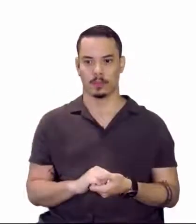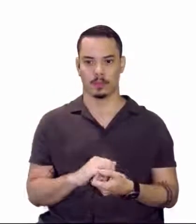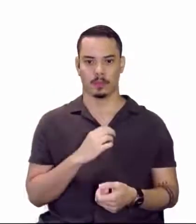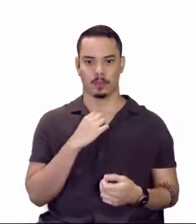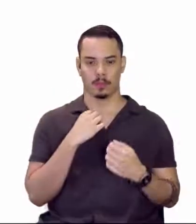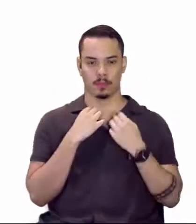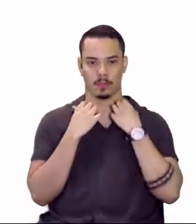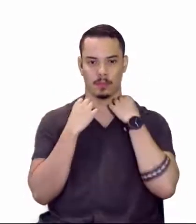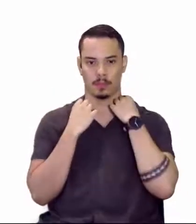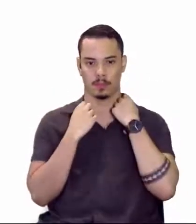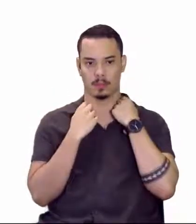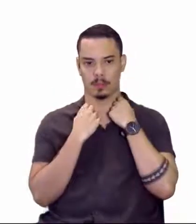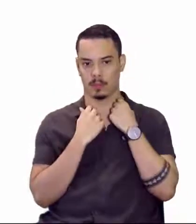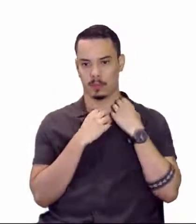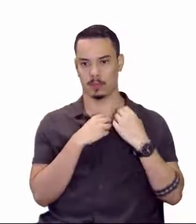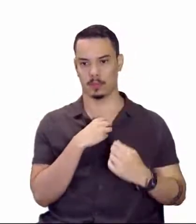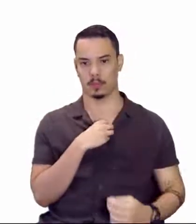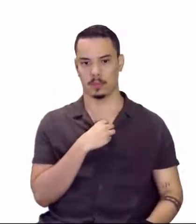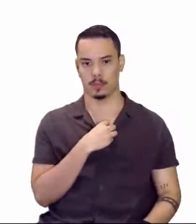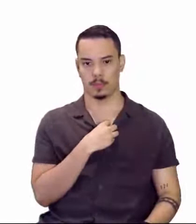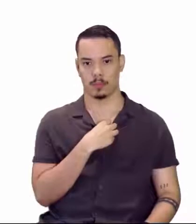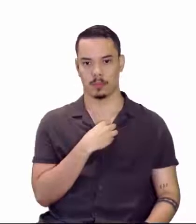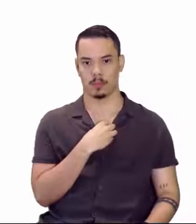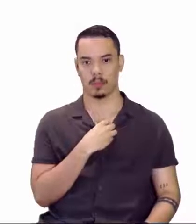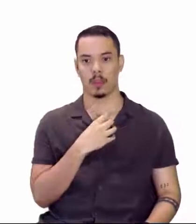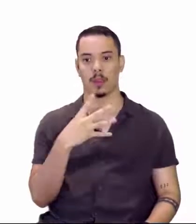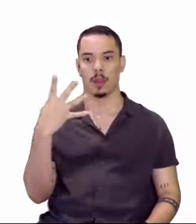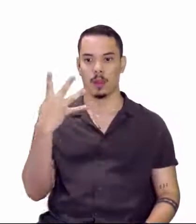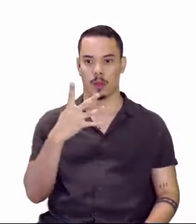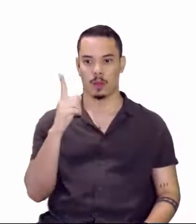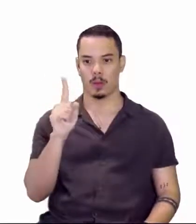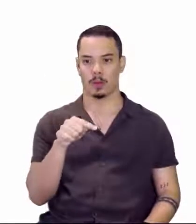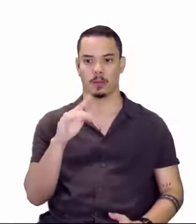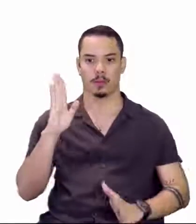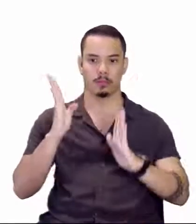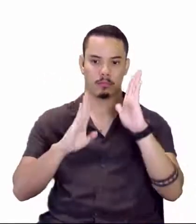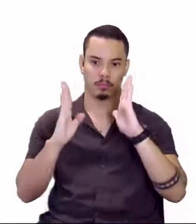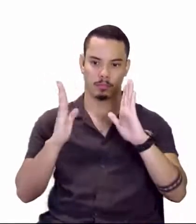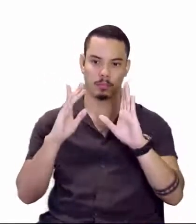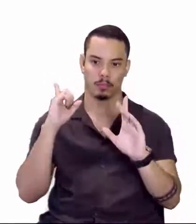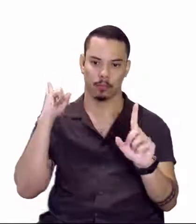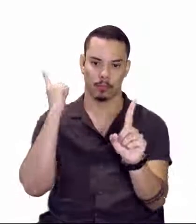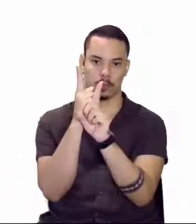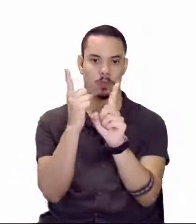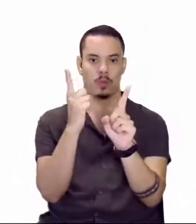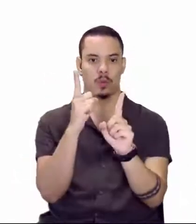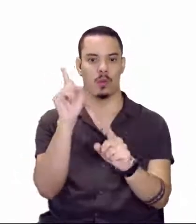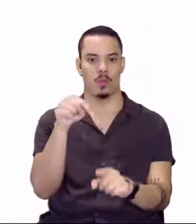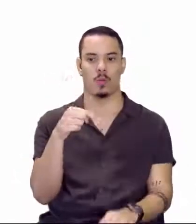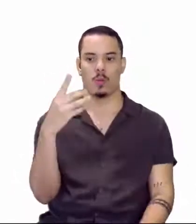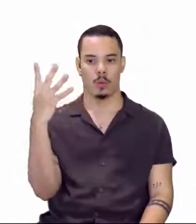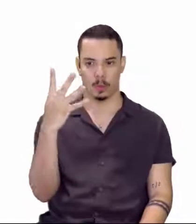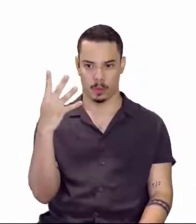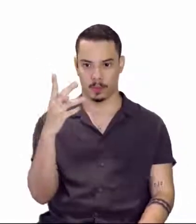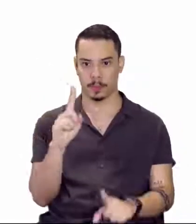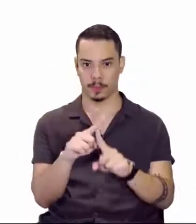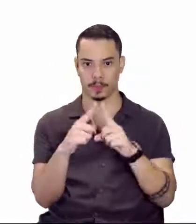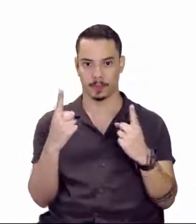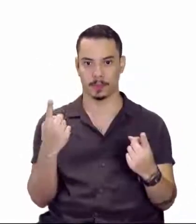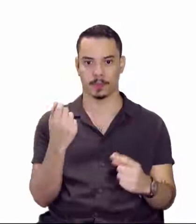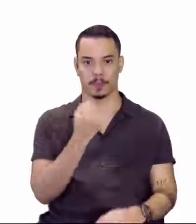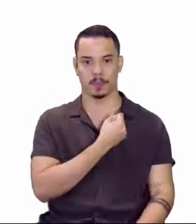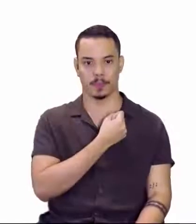Que 4 é o período que ele se encontra, no quarto período. Porém, esse